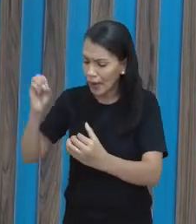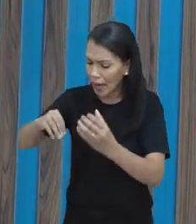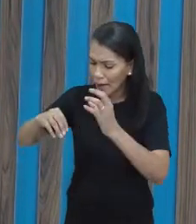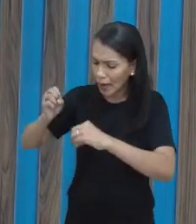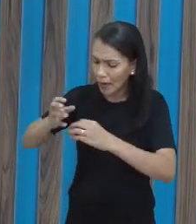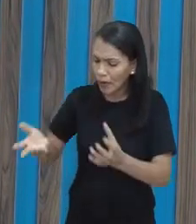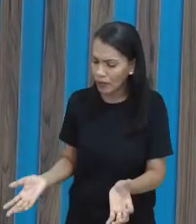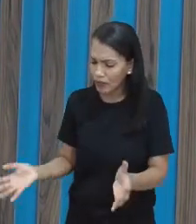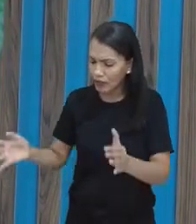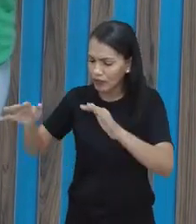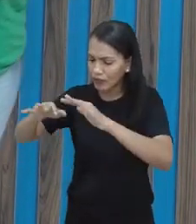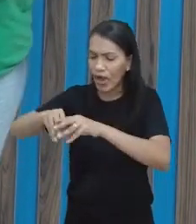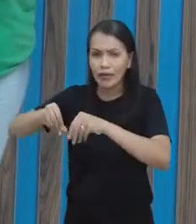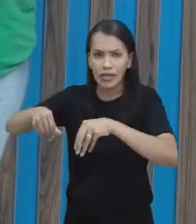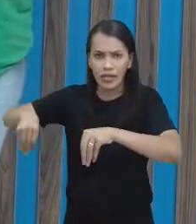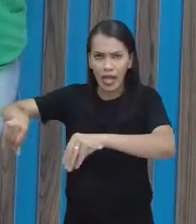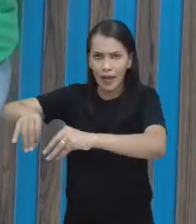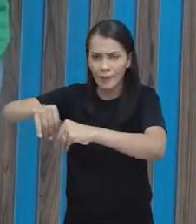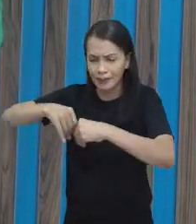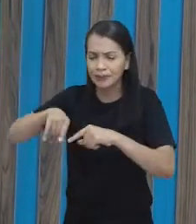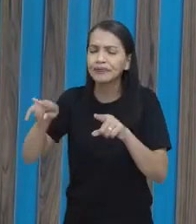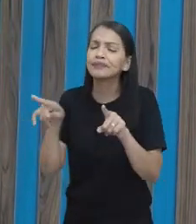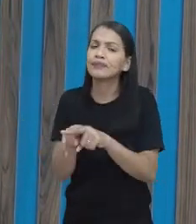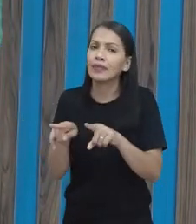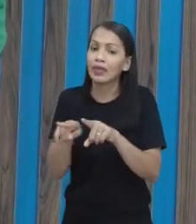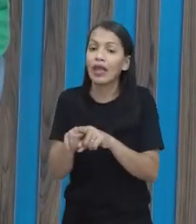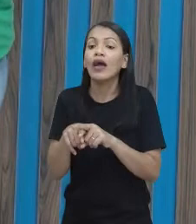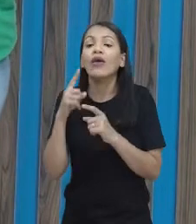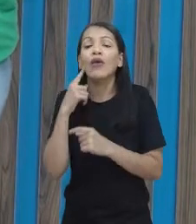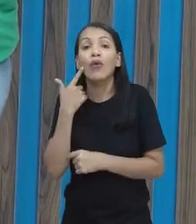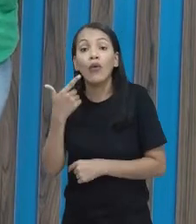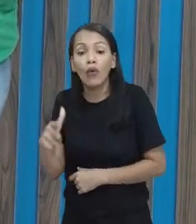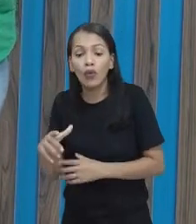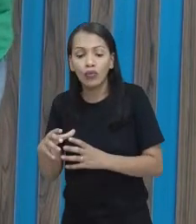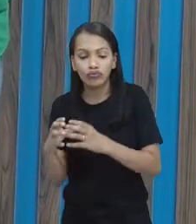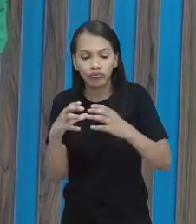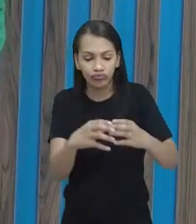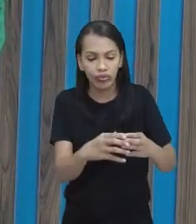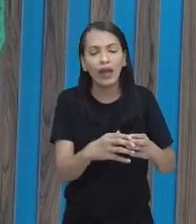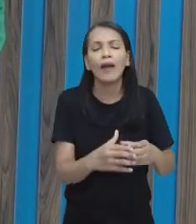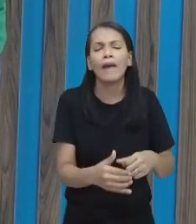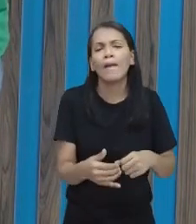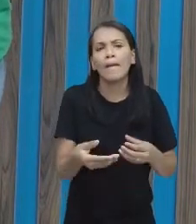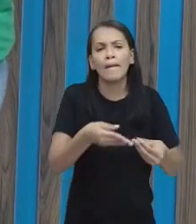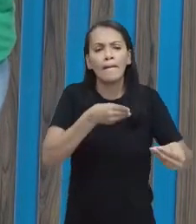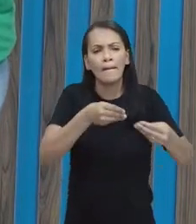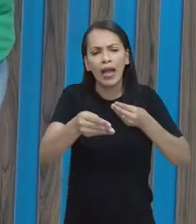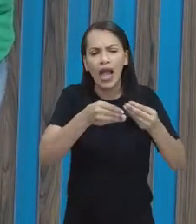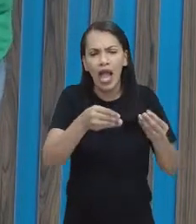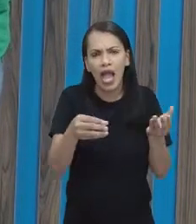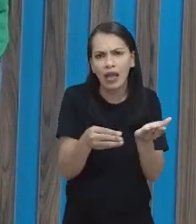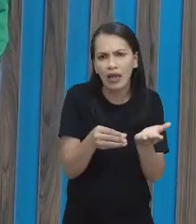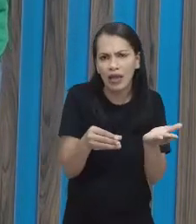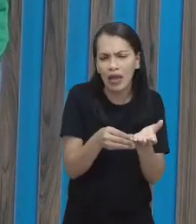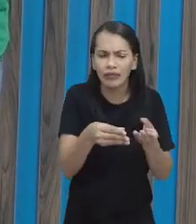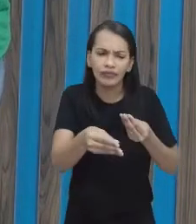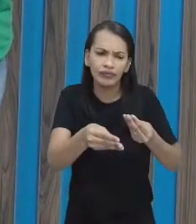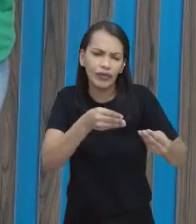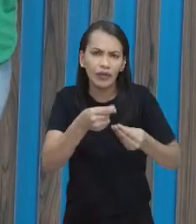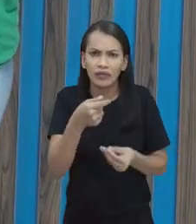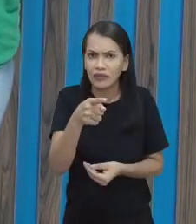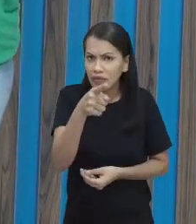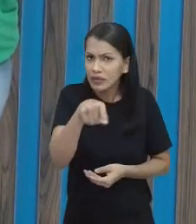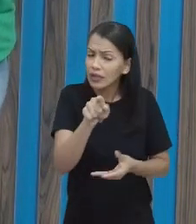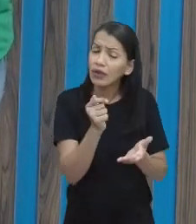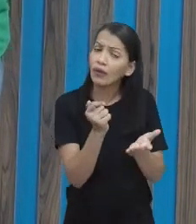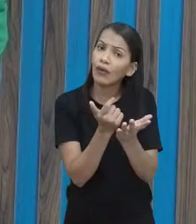do inorgânico, né? O lixo seco, né, que são plásticos, copinhos plásticos, que vem alguma coisa que você comprou,